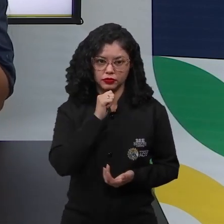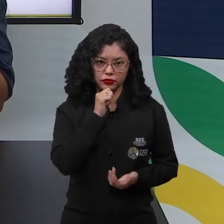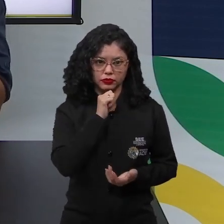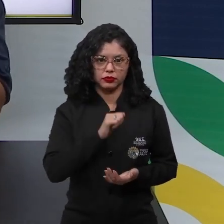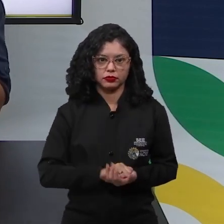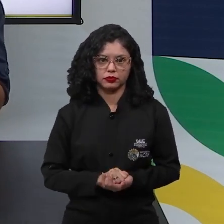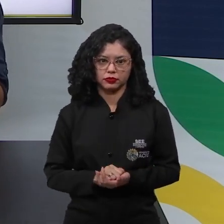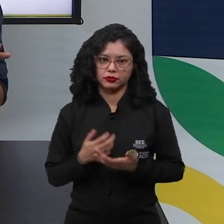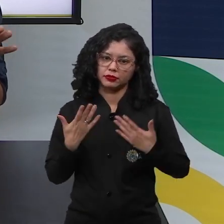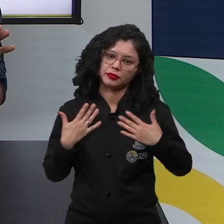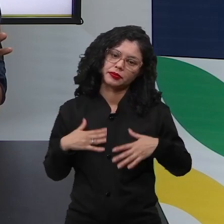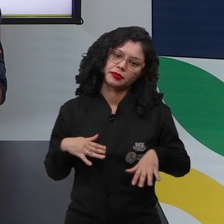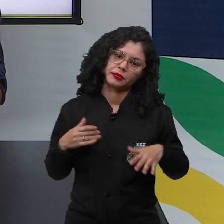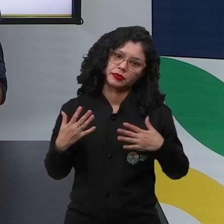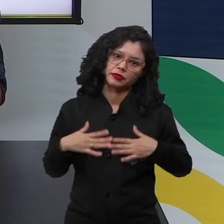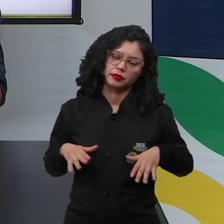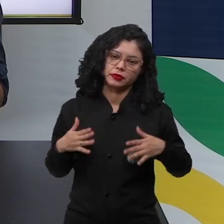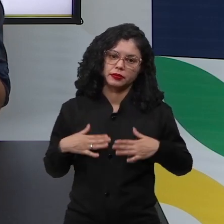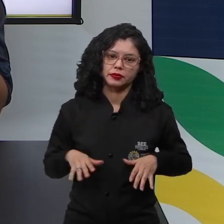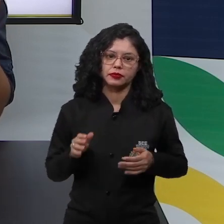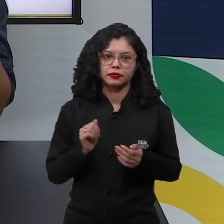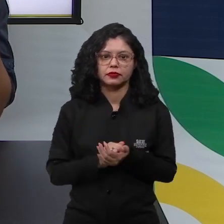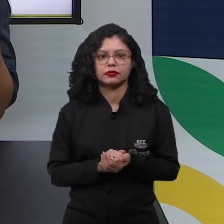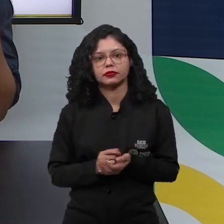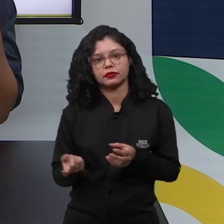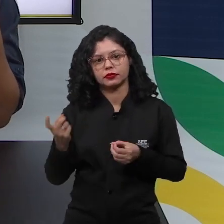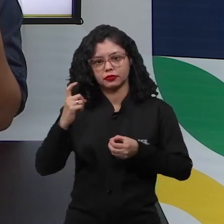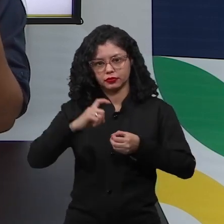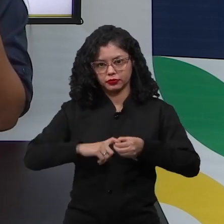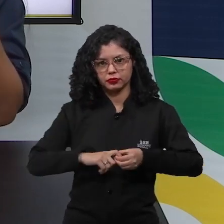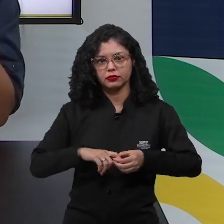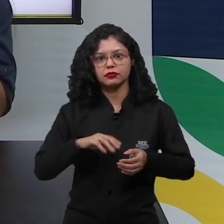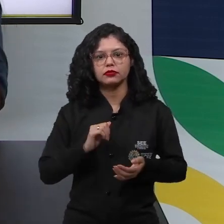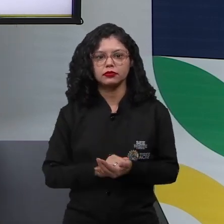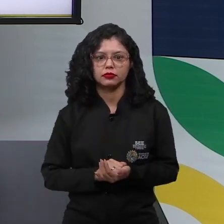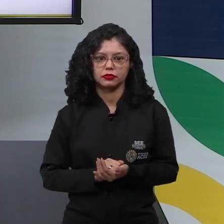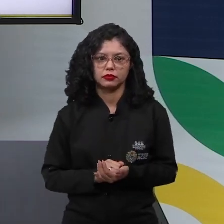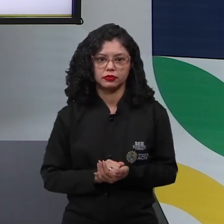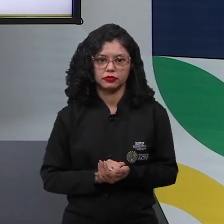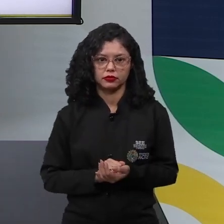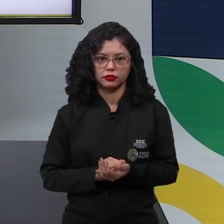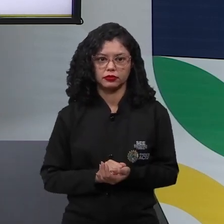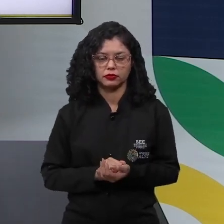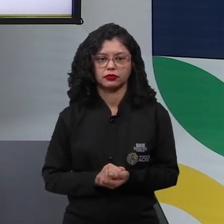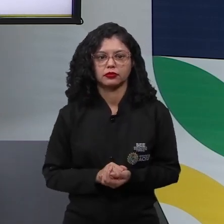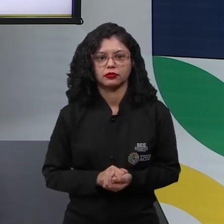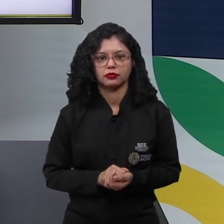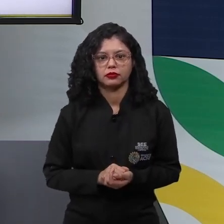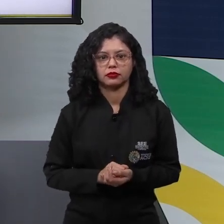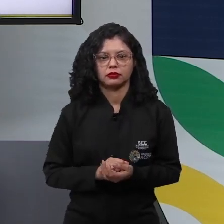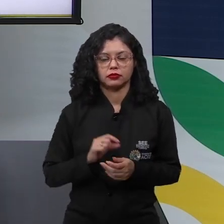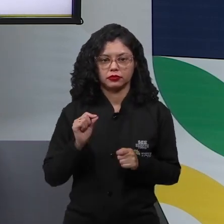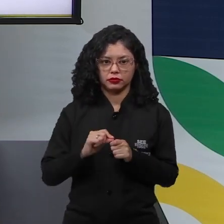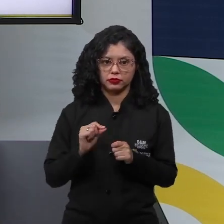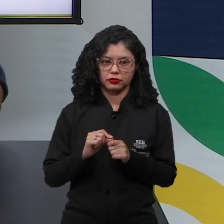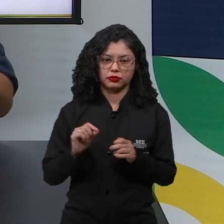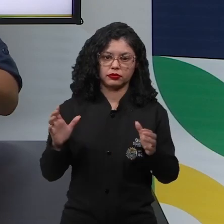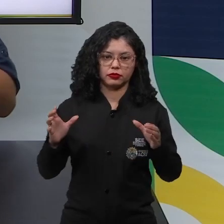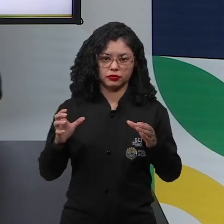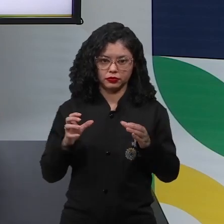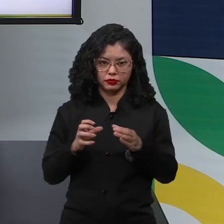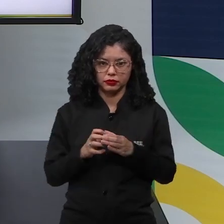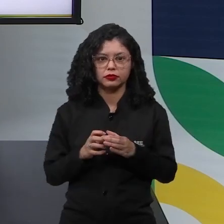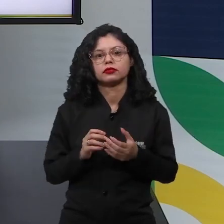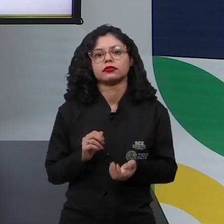está relaxado, a pupila, ela volta a ficar menor, né, a constrição.